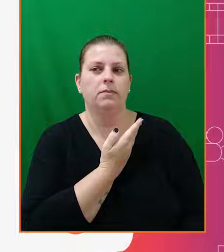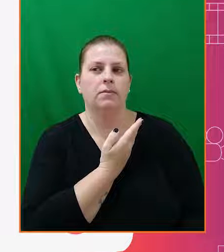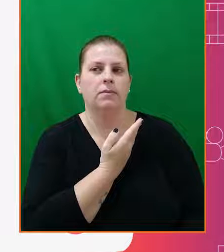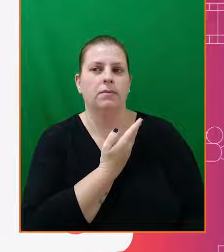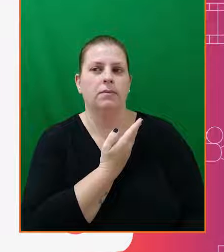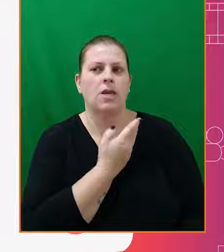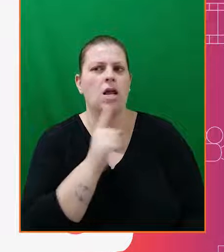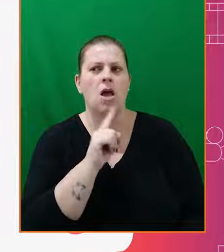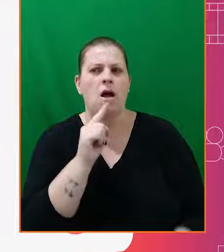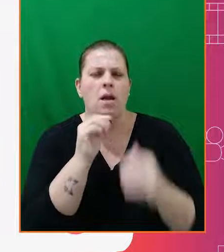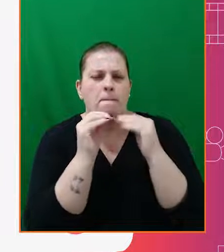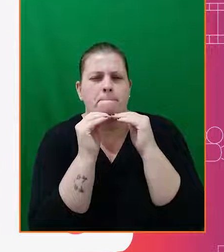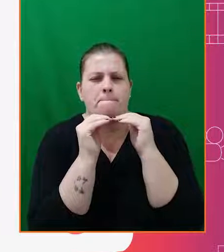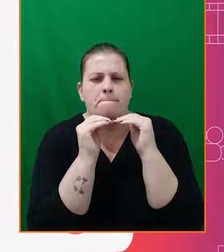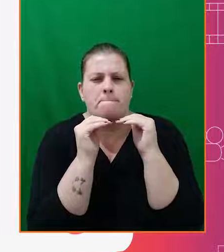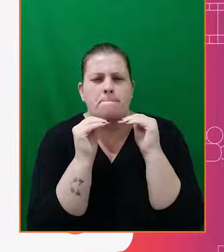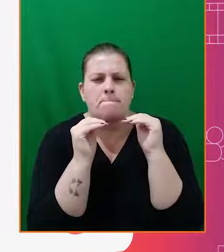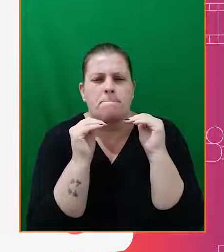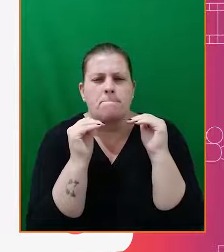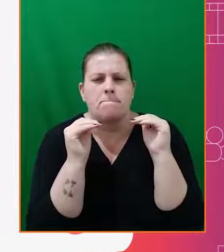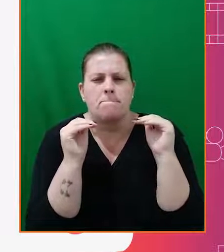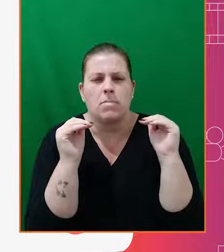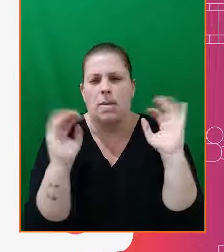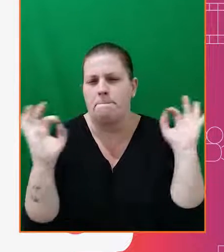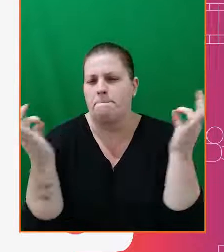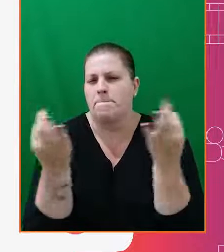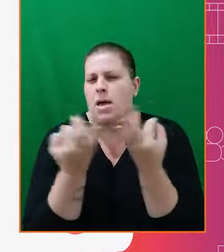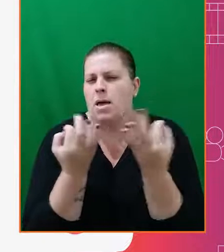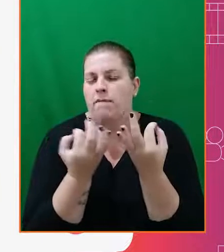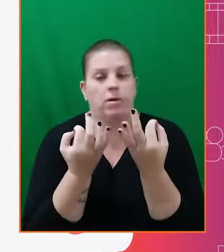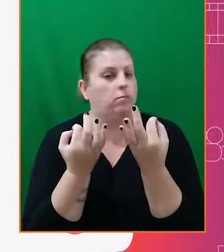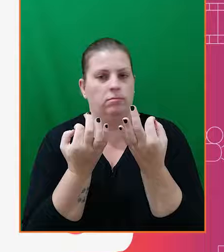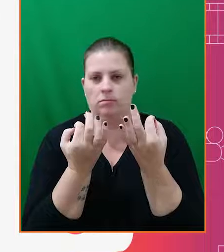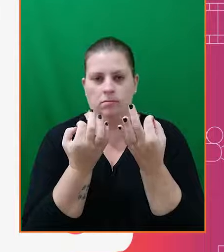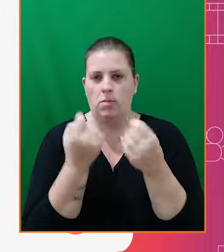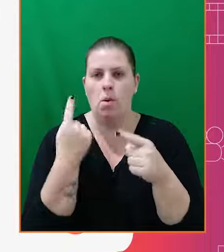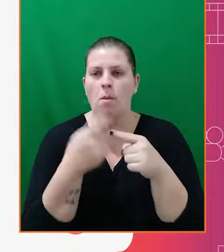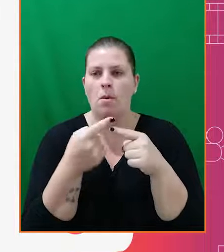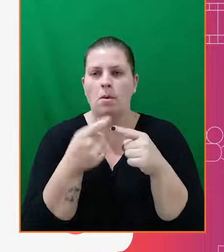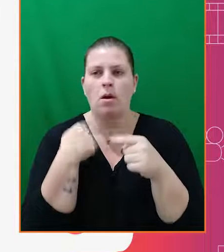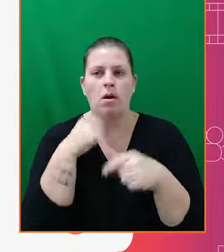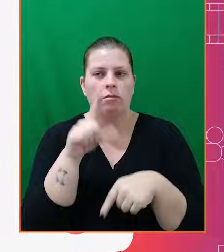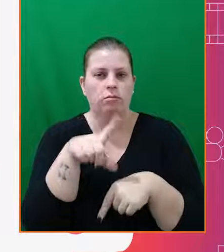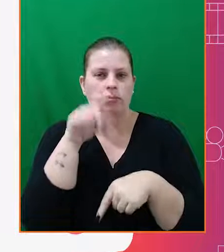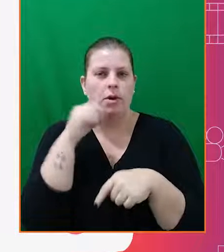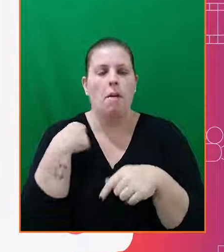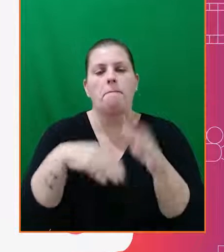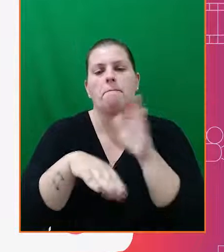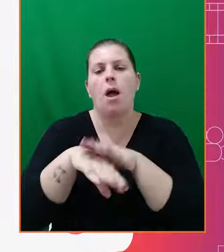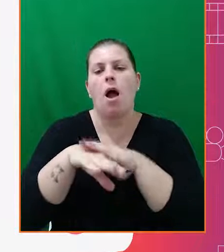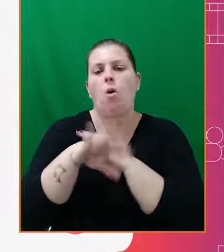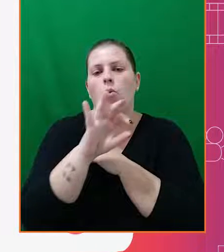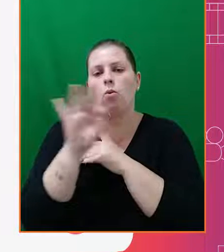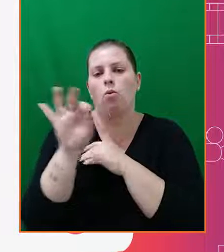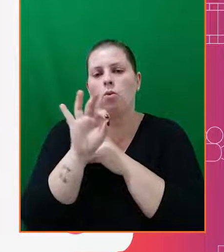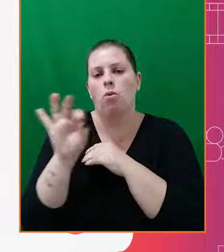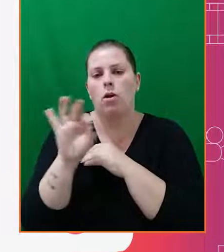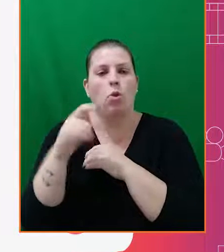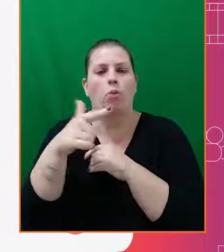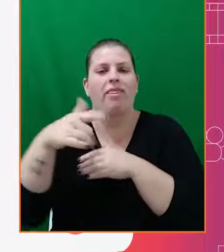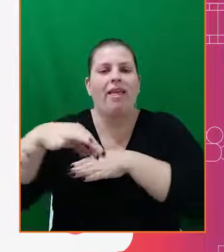essas linhas não estão completamente retas ou perfeitas, porque eu optei por fazê-las à